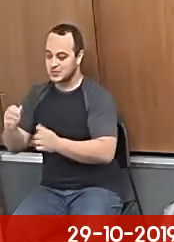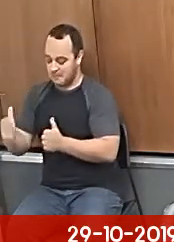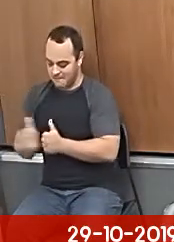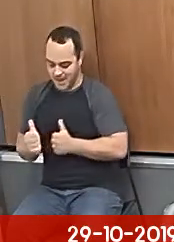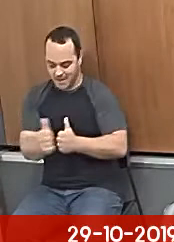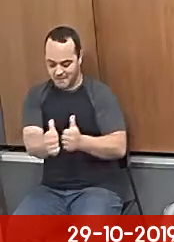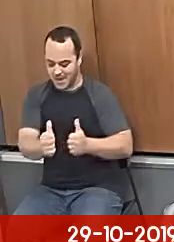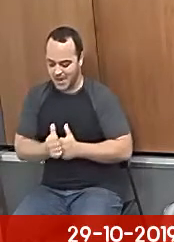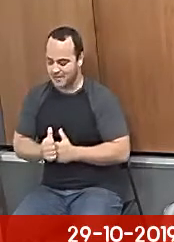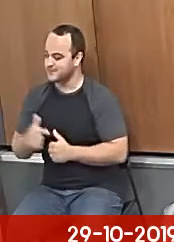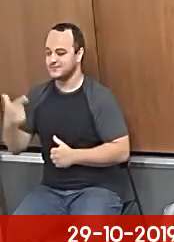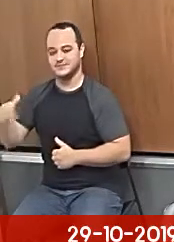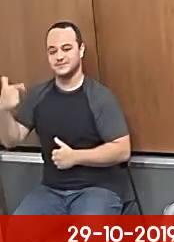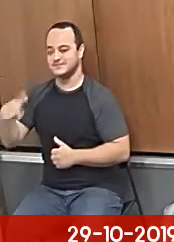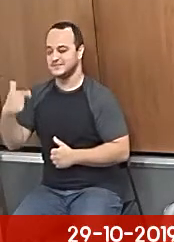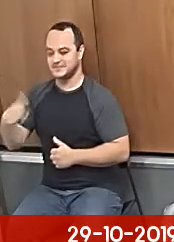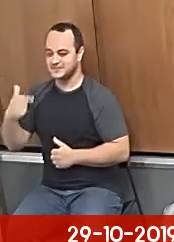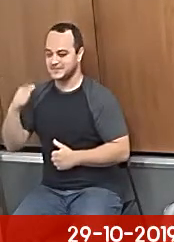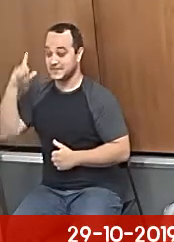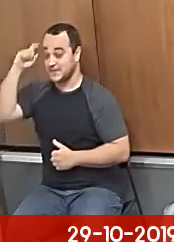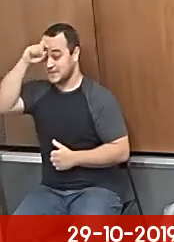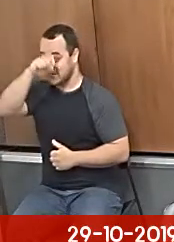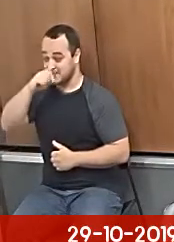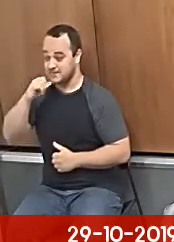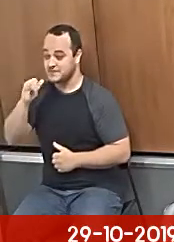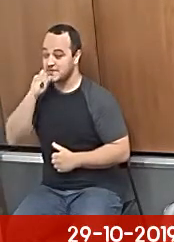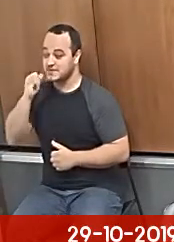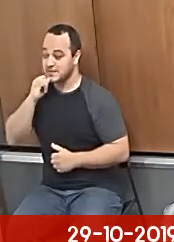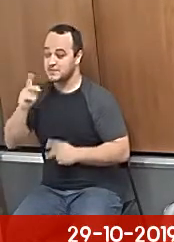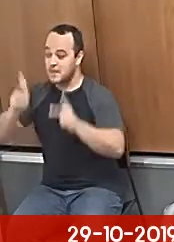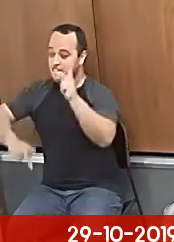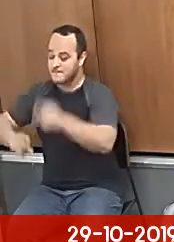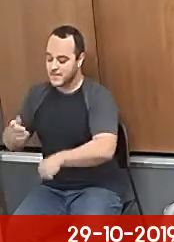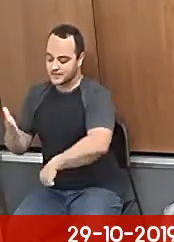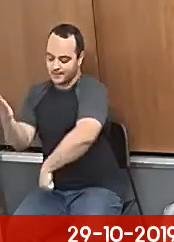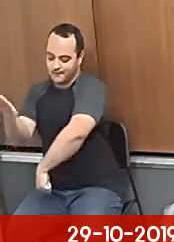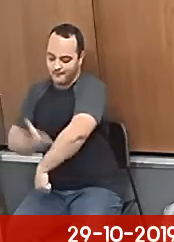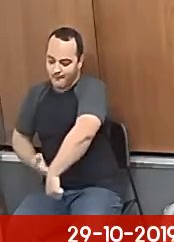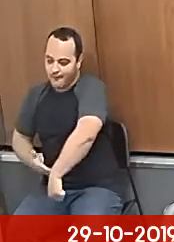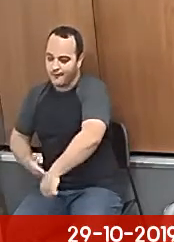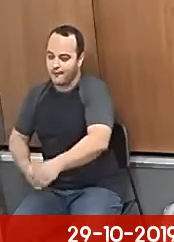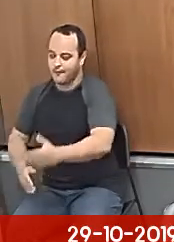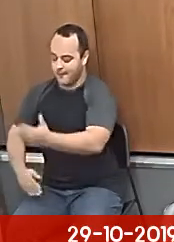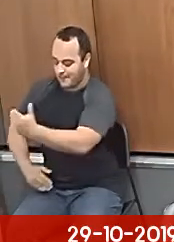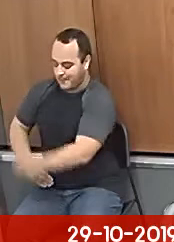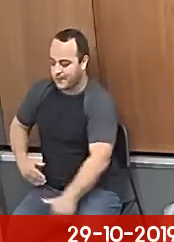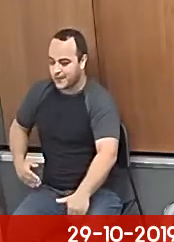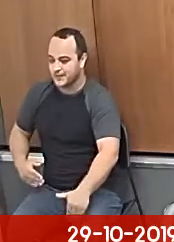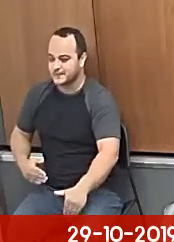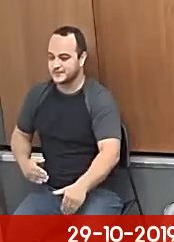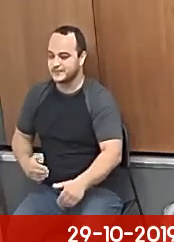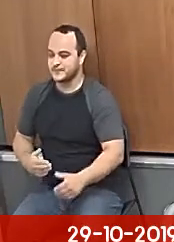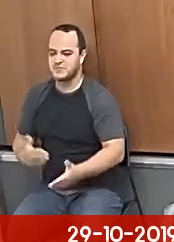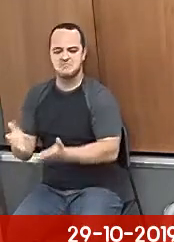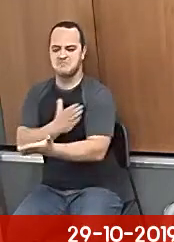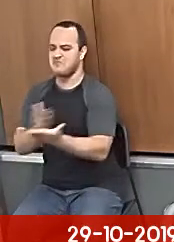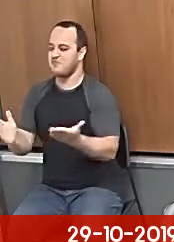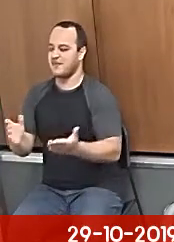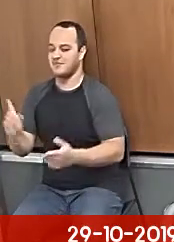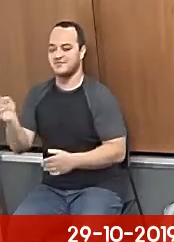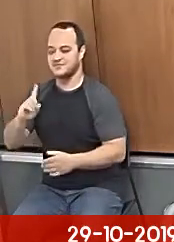É o que sobra que dá, né? Ah, quem perde a perna e quem perde o braço? Quem perde a perna e quem perde o braço? Não é a